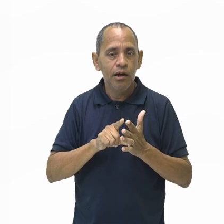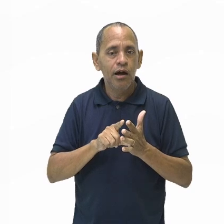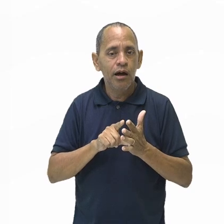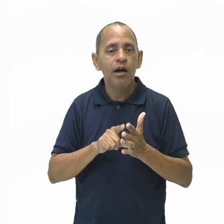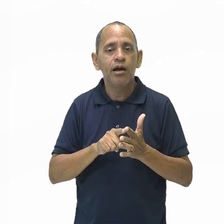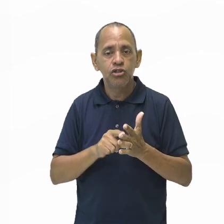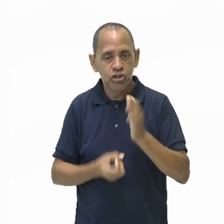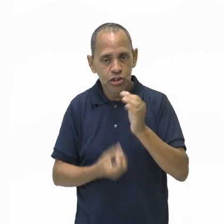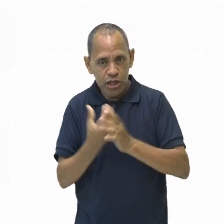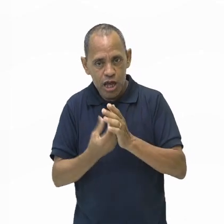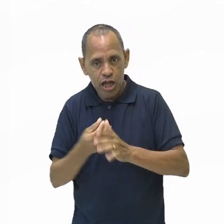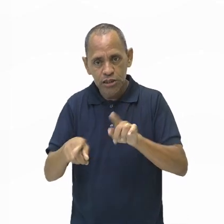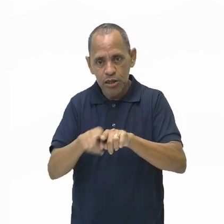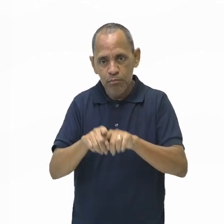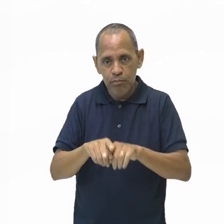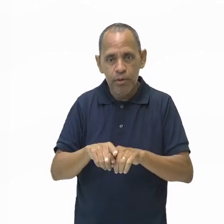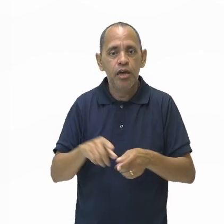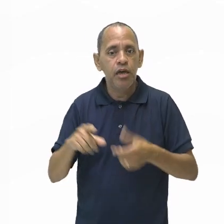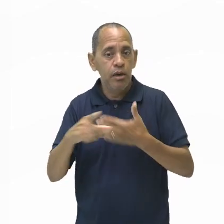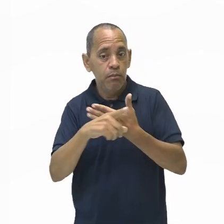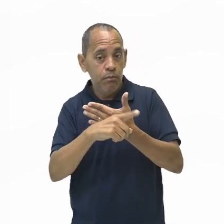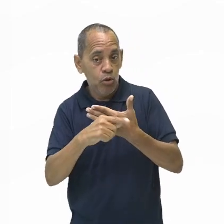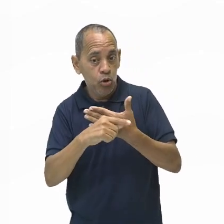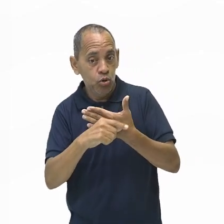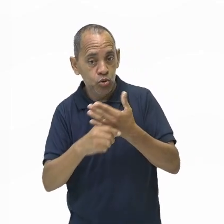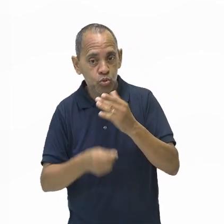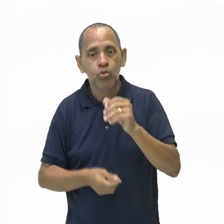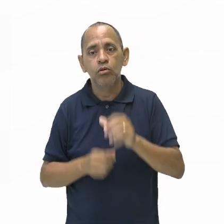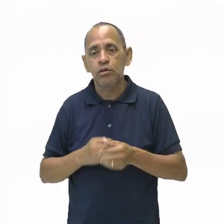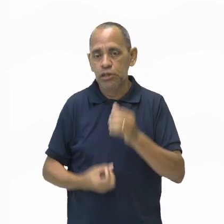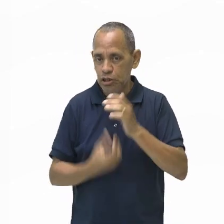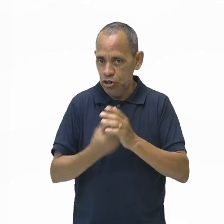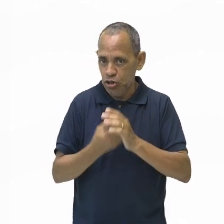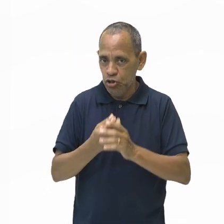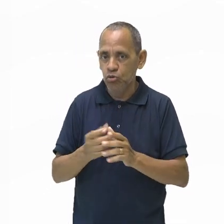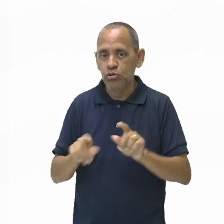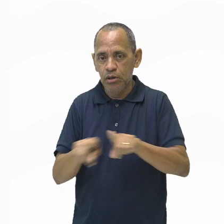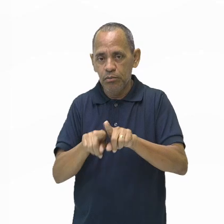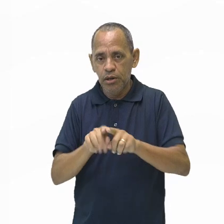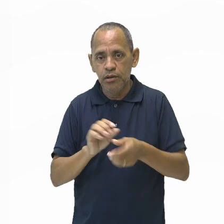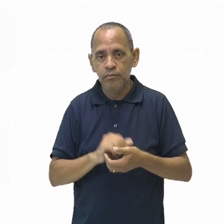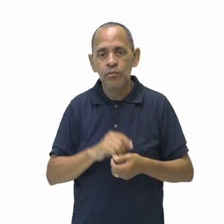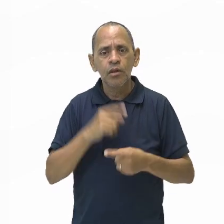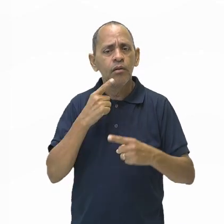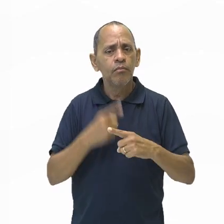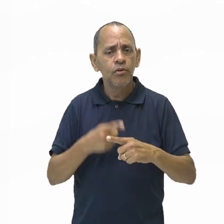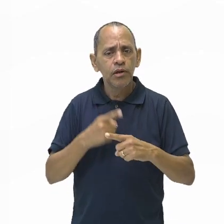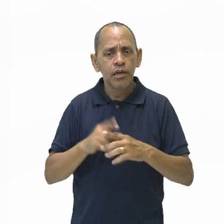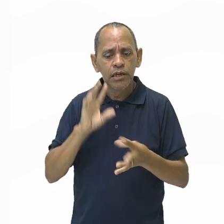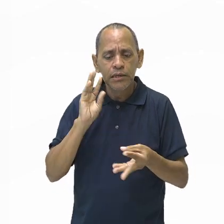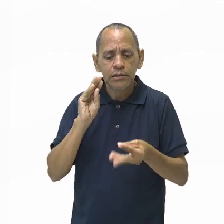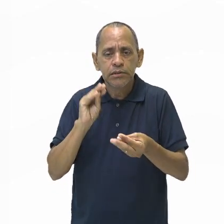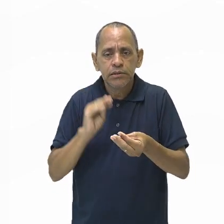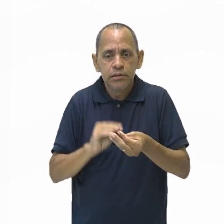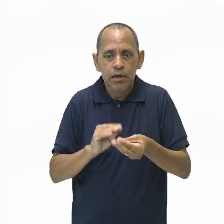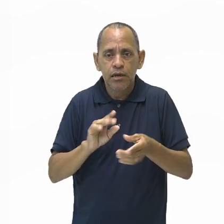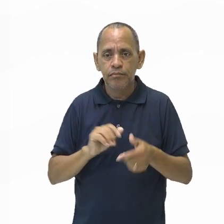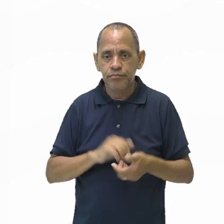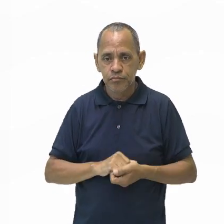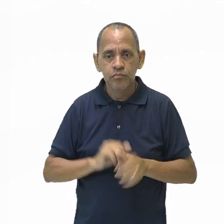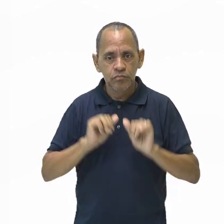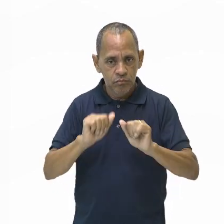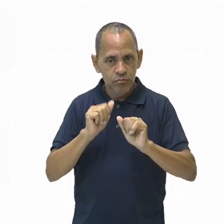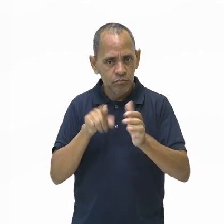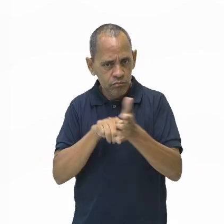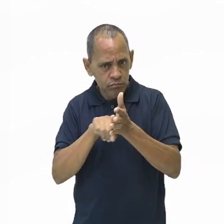pelo resenhador, certo? Então, aqui a gente tem que ter um objetivo. Por que eu vou resenhar? No caso que a gente acabou de verificar,